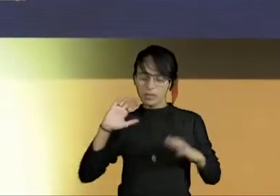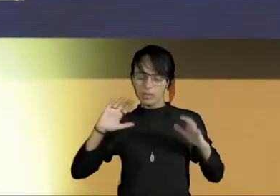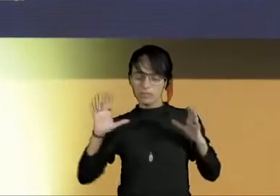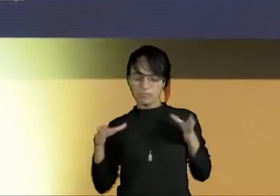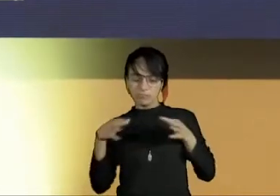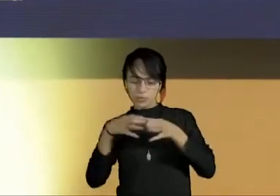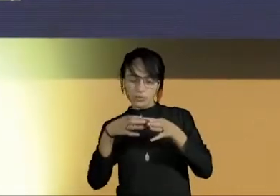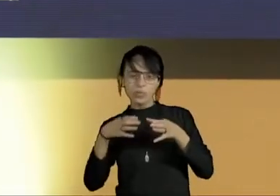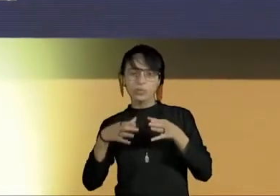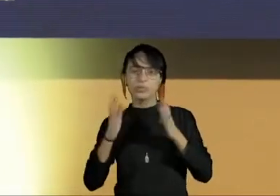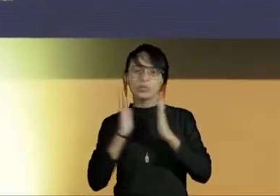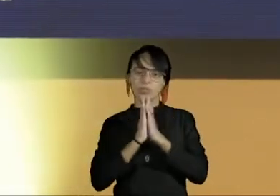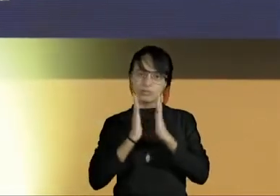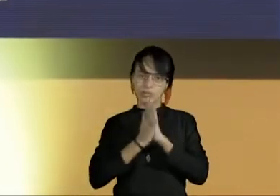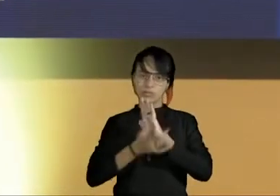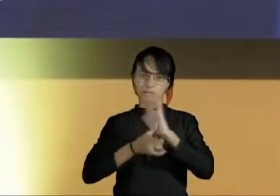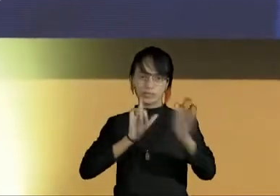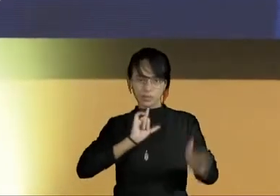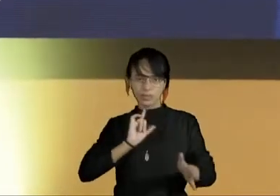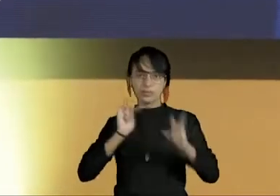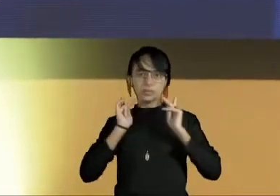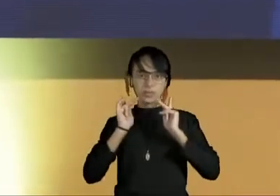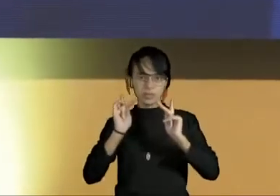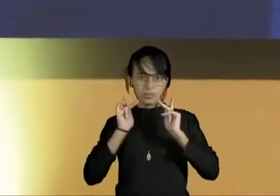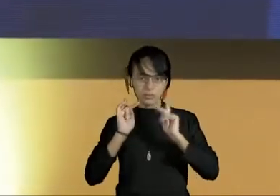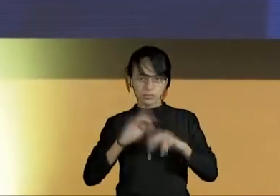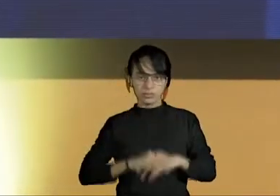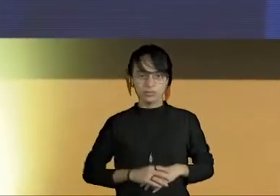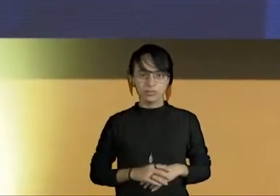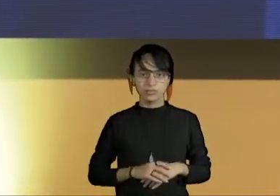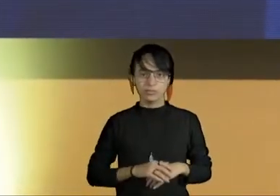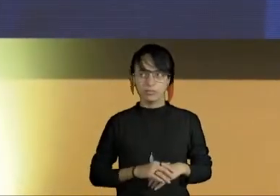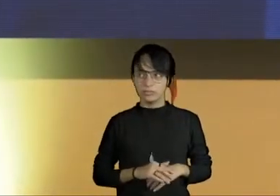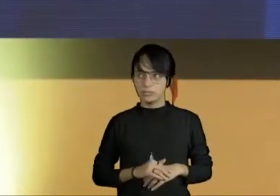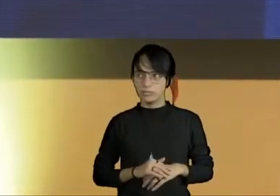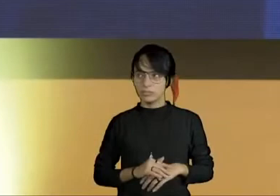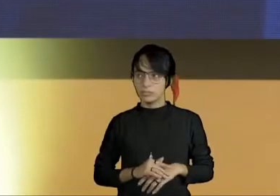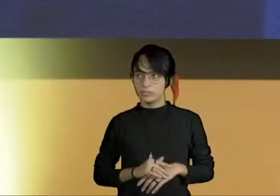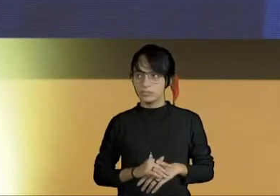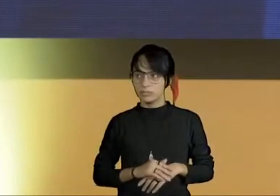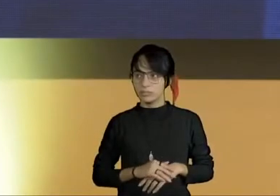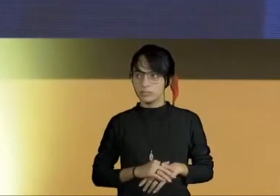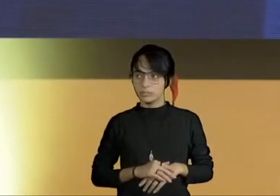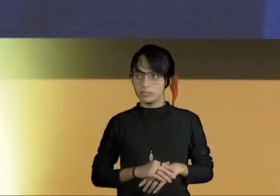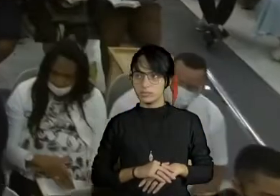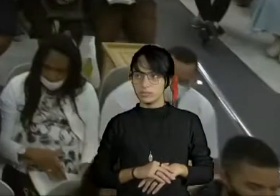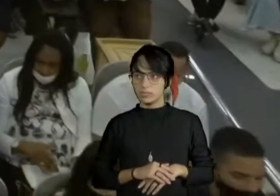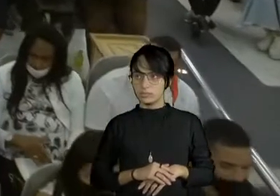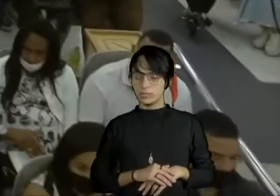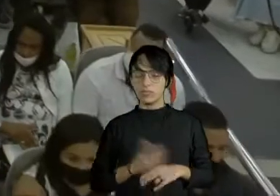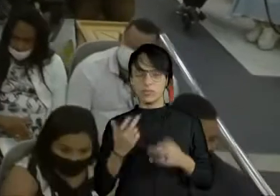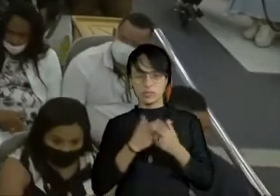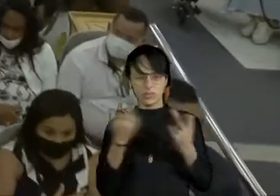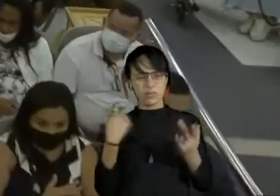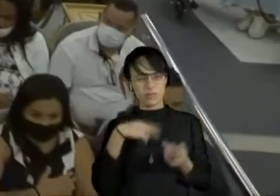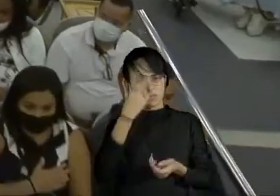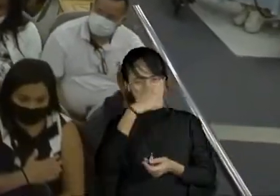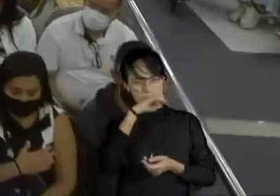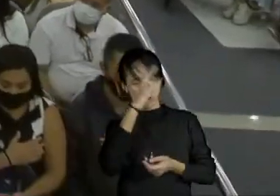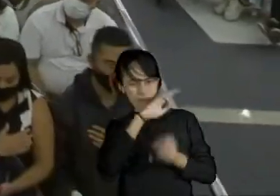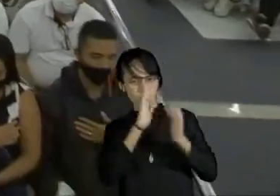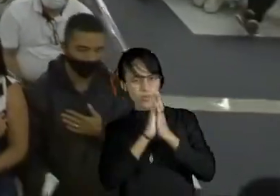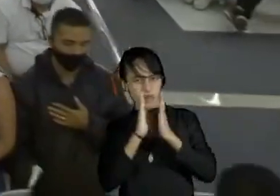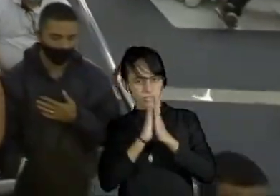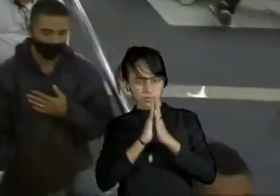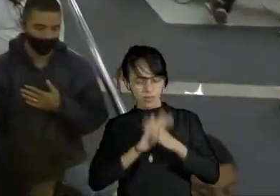oração, antecedendo a ministração da palavra, e era um corinho que me lembrava uma oração,